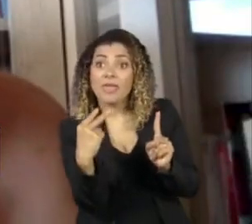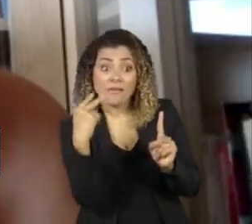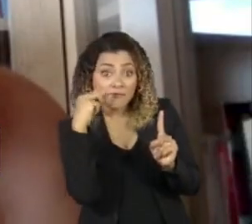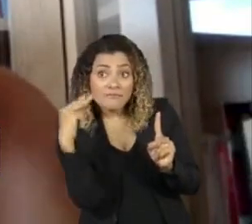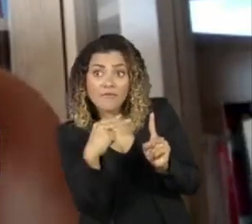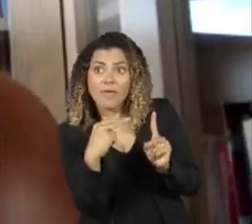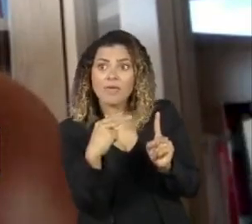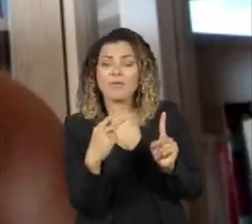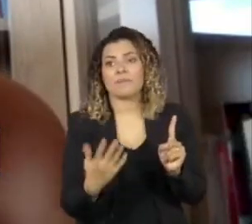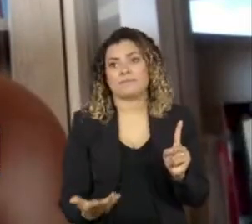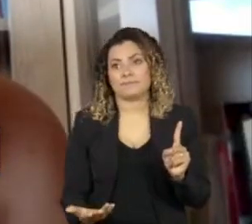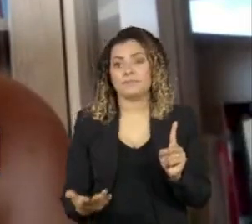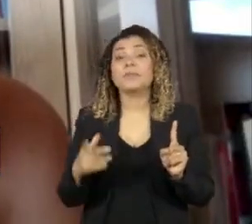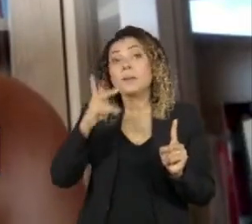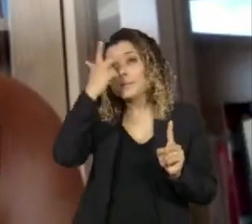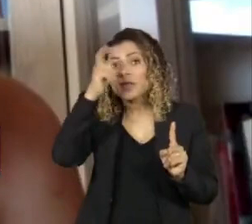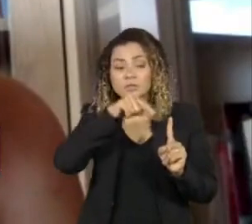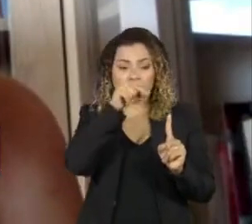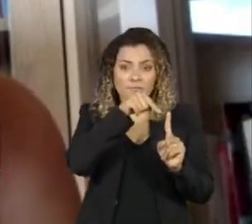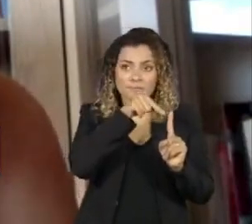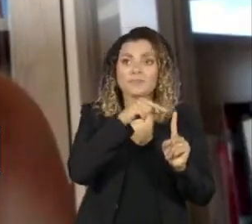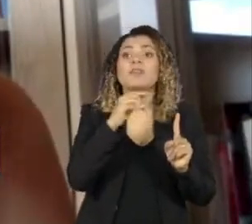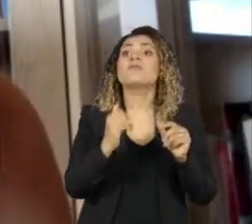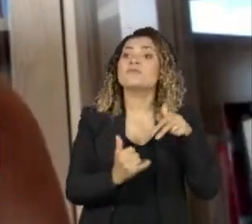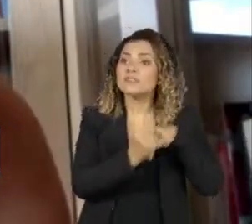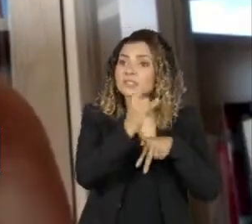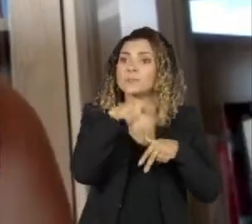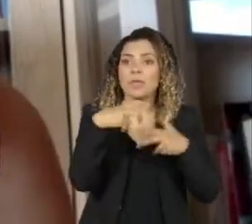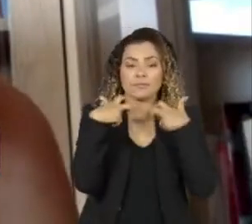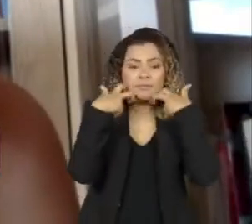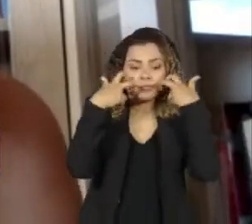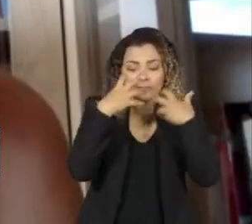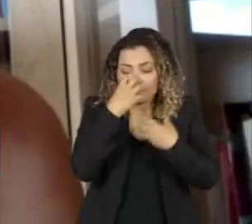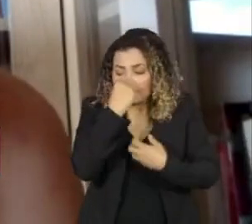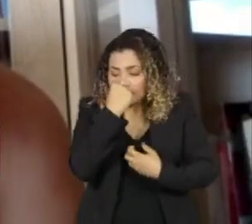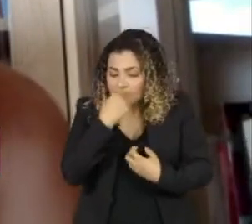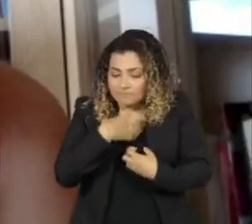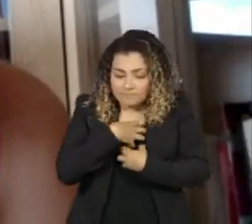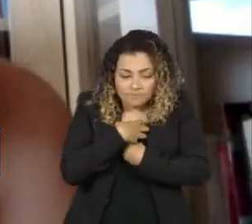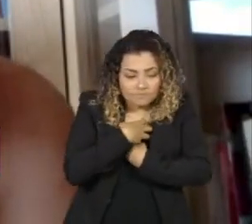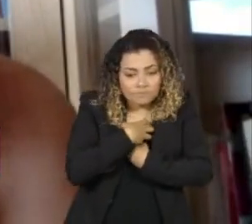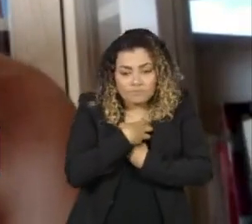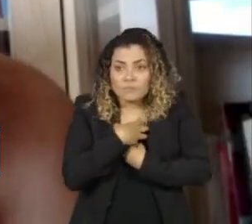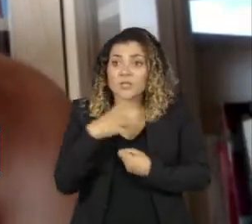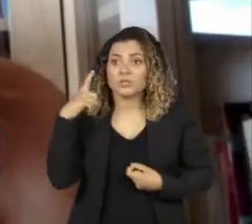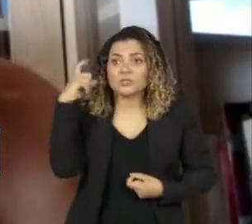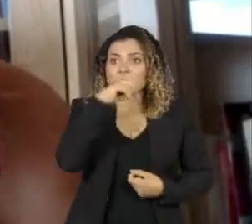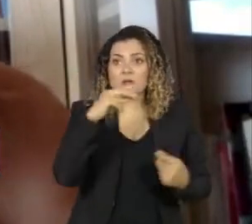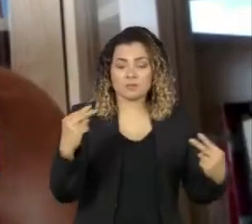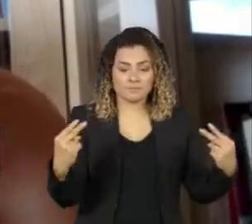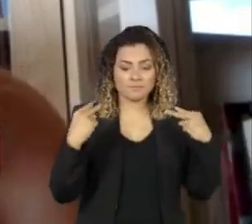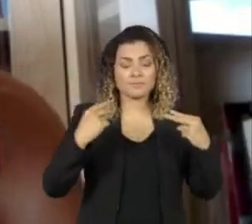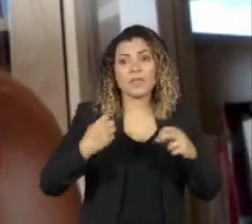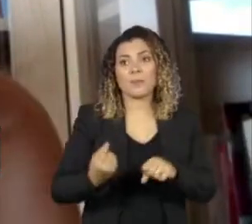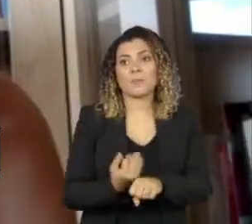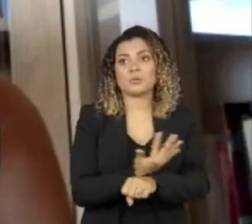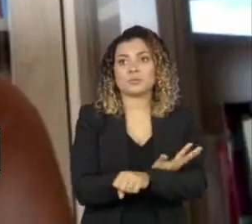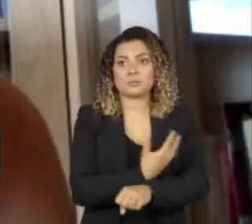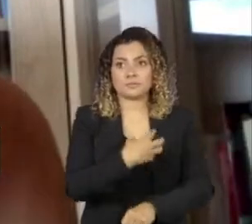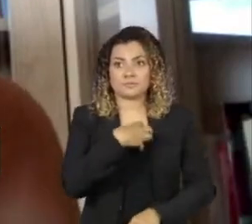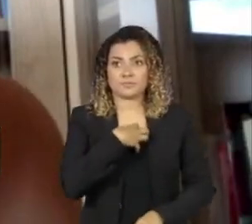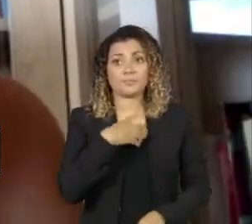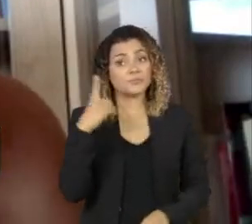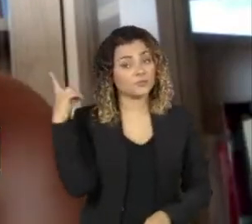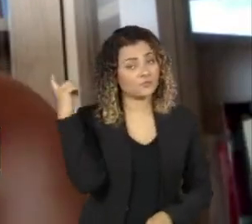mais introvertidas, elas têm uma dificuldade de reconhecer os próprios estados emocionais, né? Ela